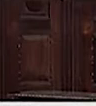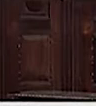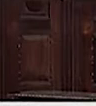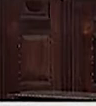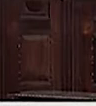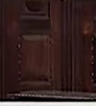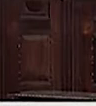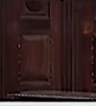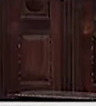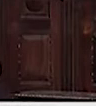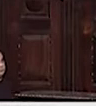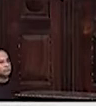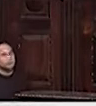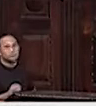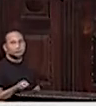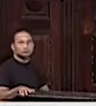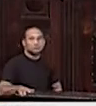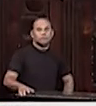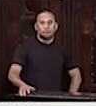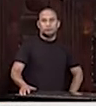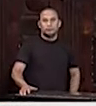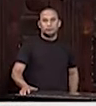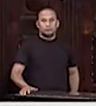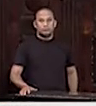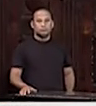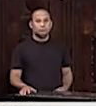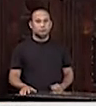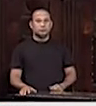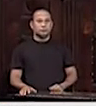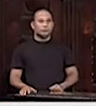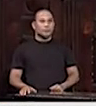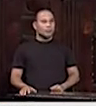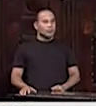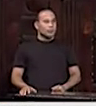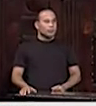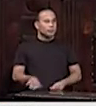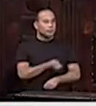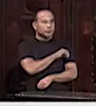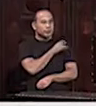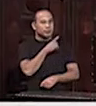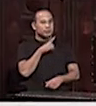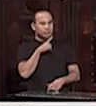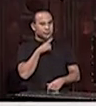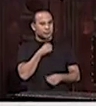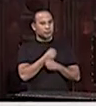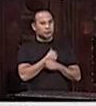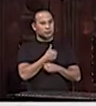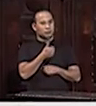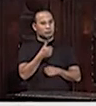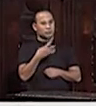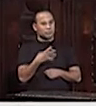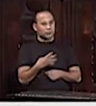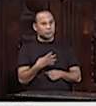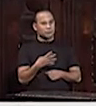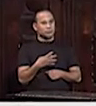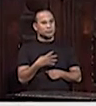O Estado do Rio de Janeiro teve, de 2014 para cá, uma queda de arrecadação acima de